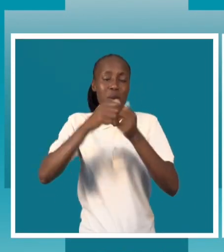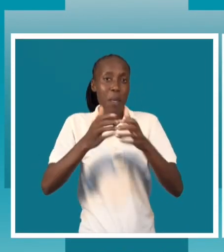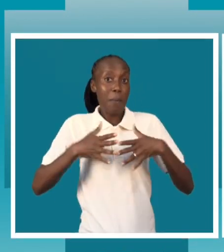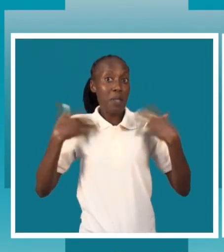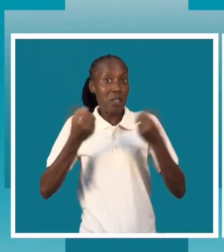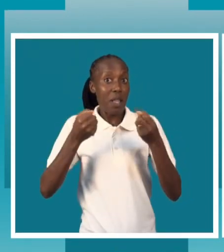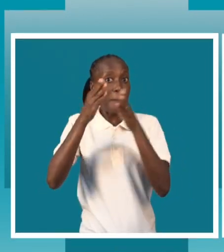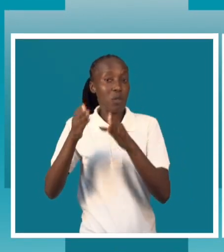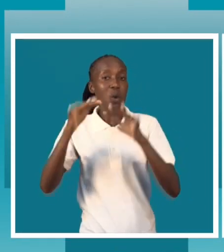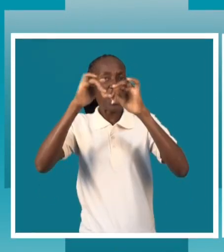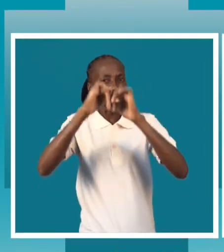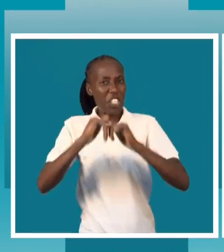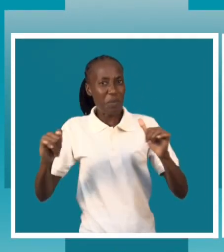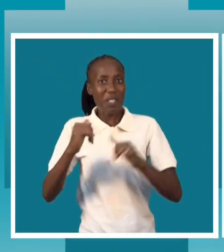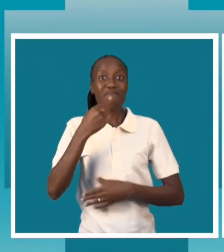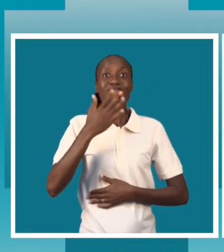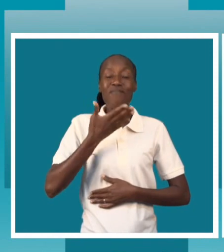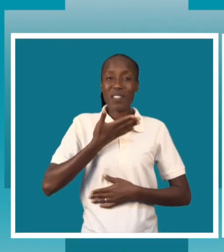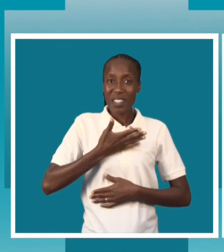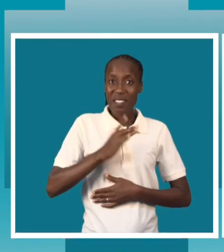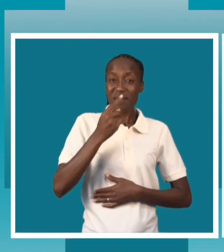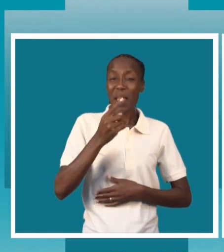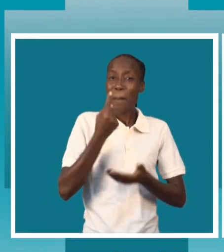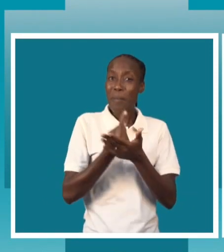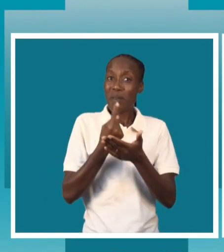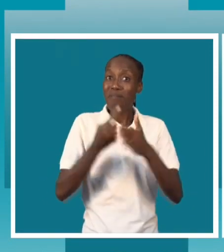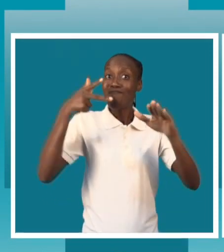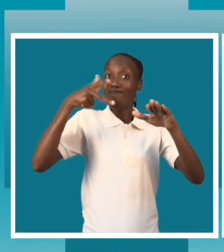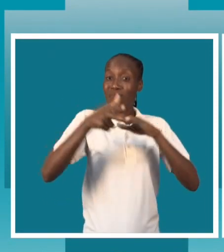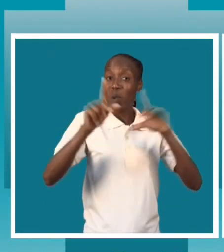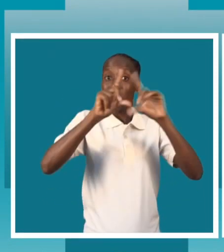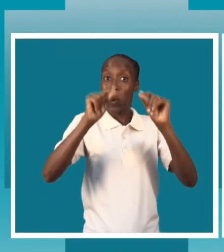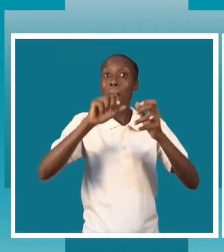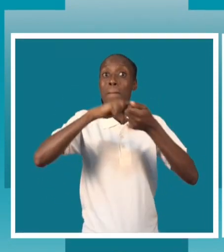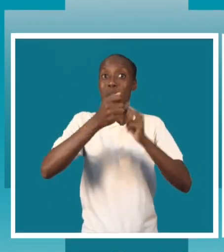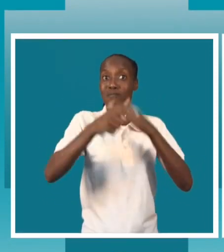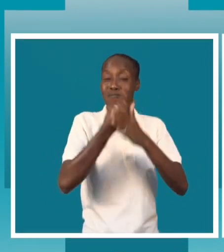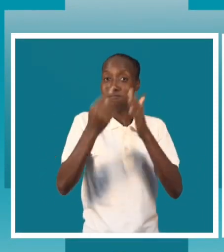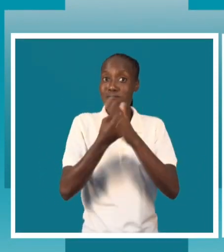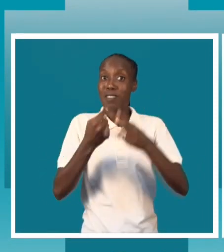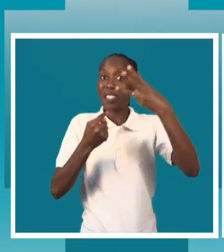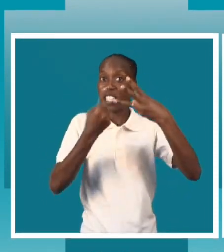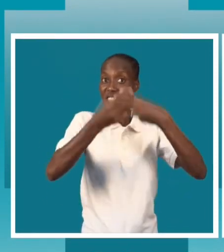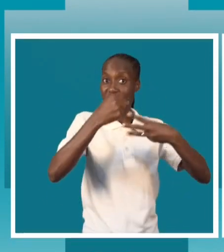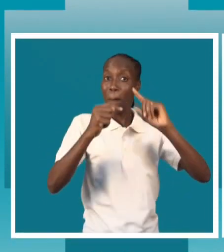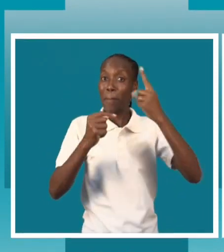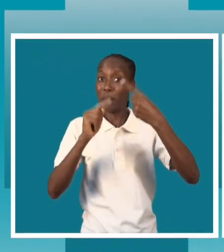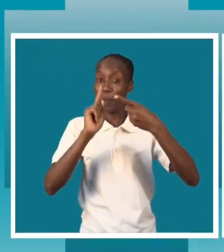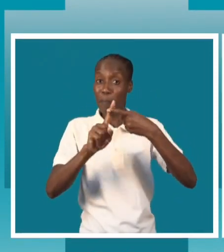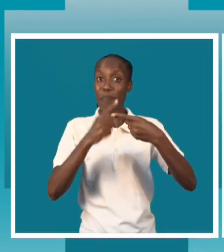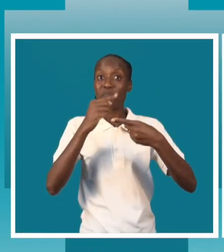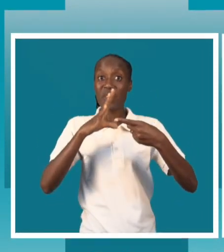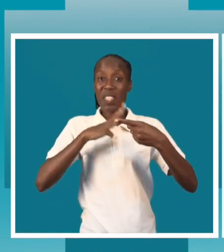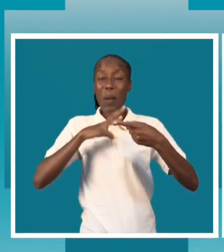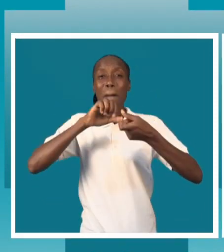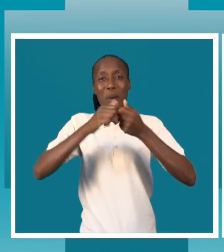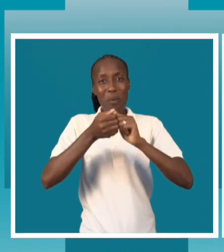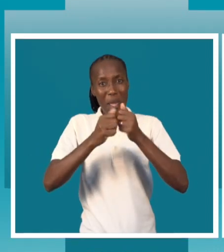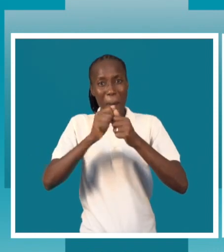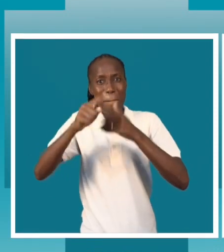ameaçam a saúde. Os especialistas avançam que é preciso procurar tratamento quando o problema atinge três níveis. O primeiro